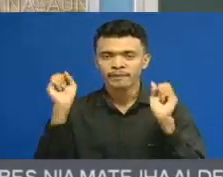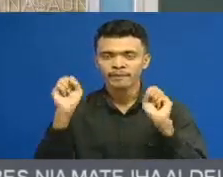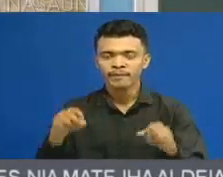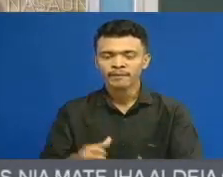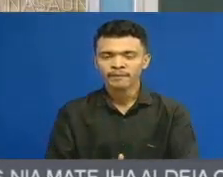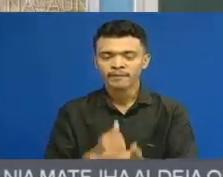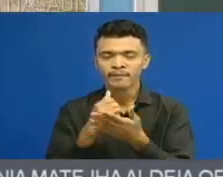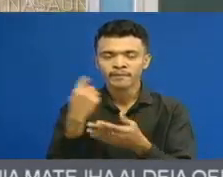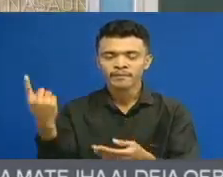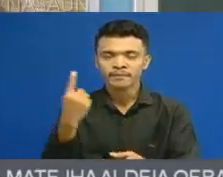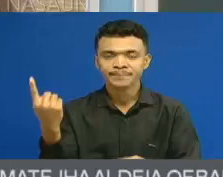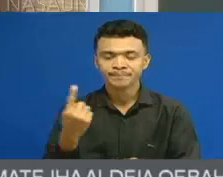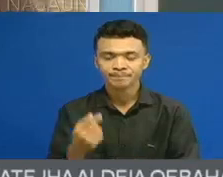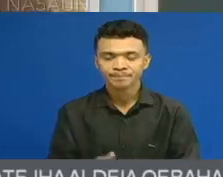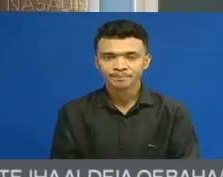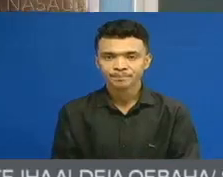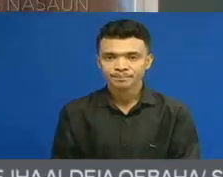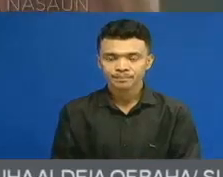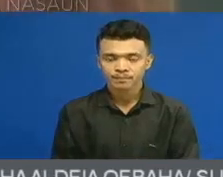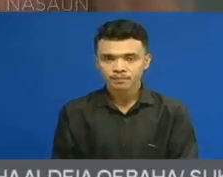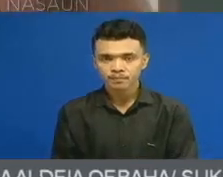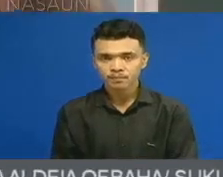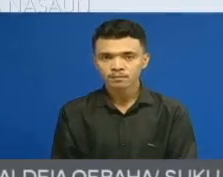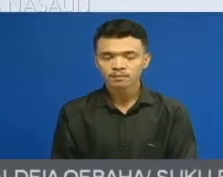Fati. Palos to Rasaran Malu.